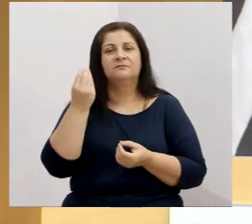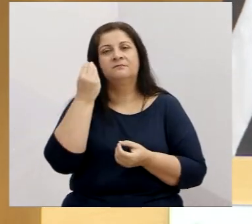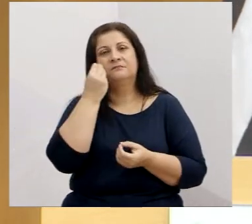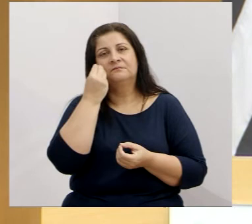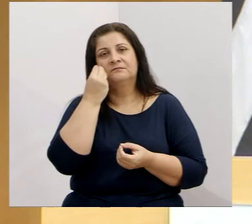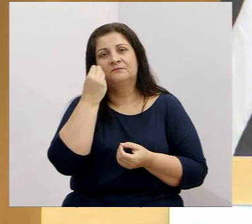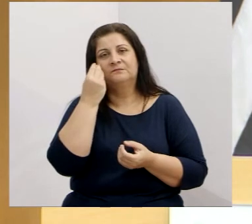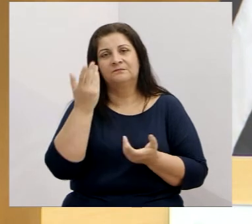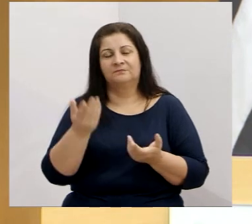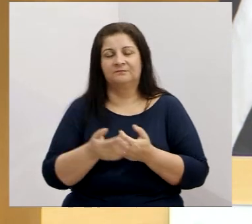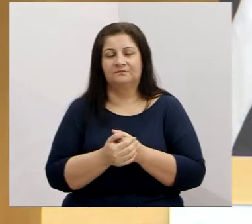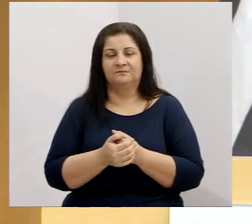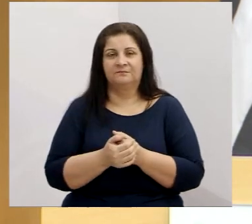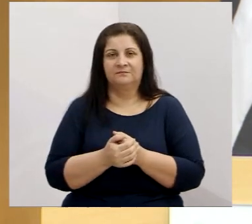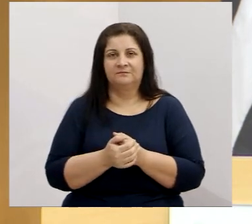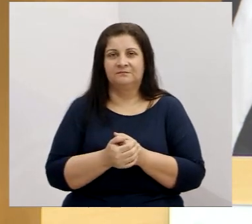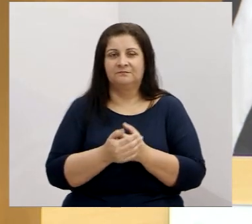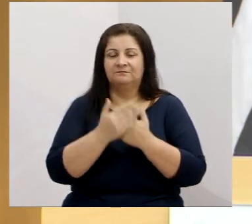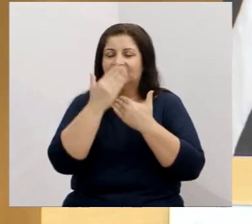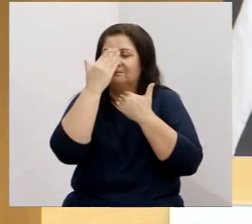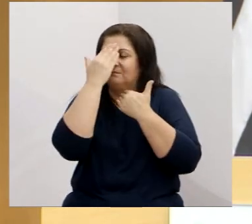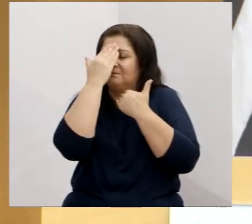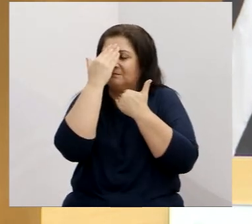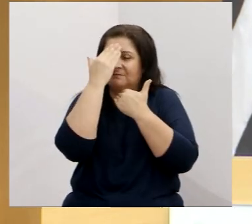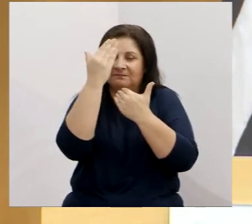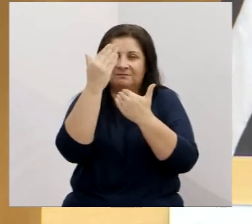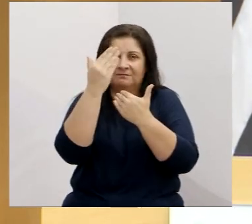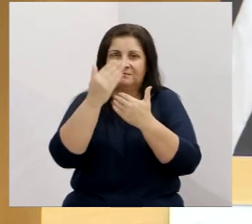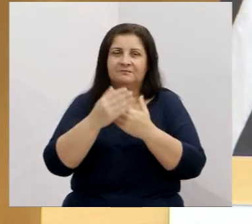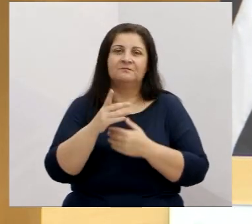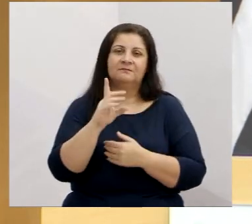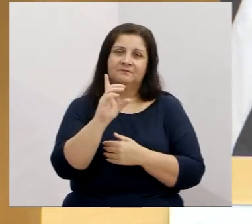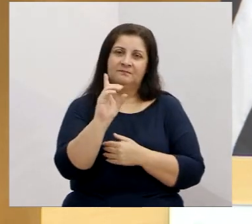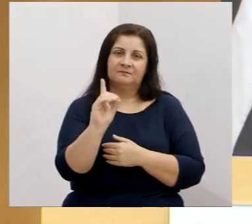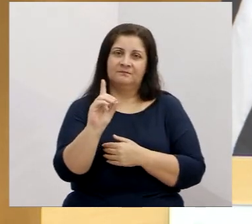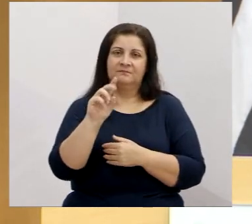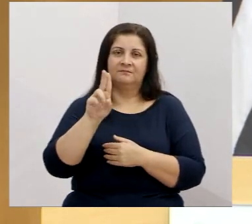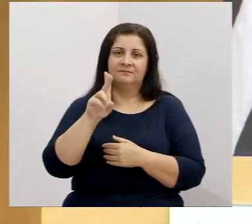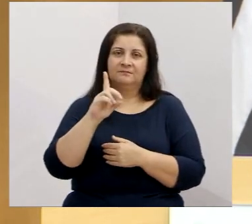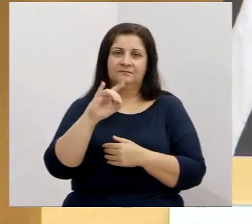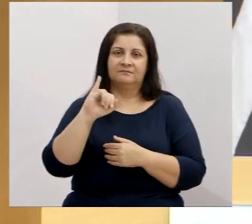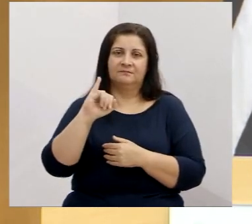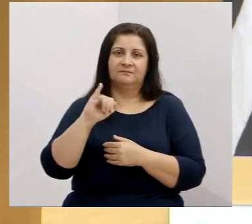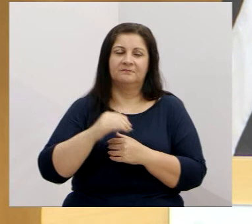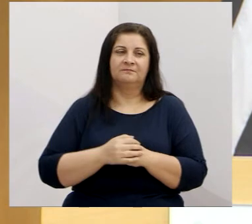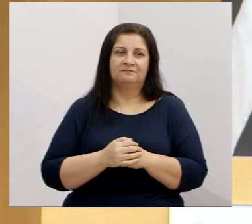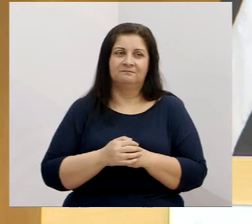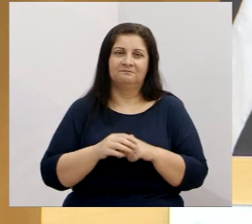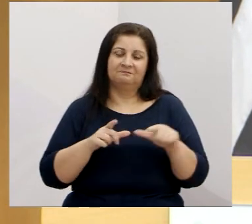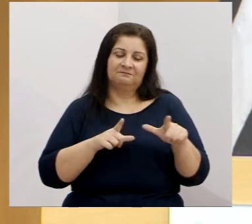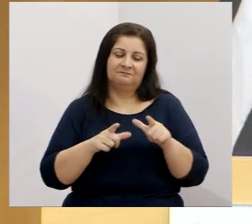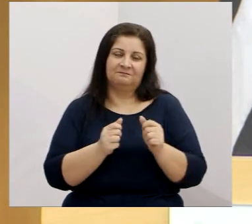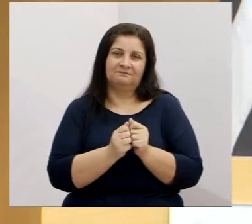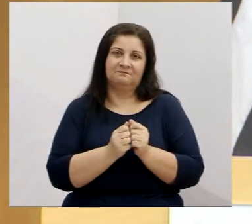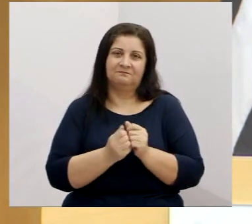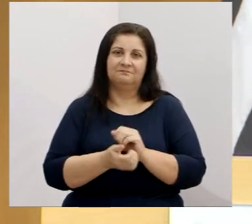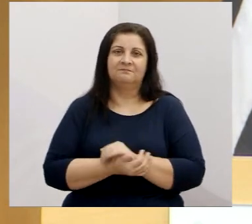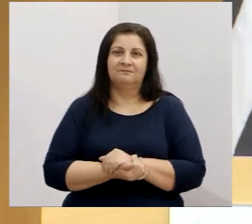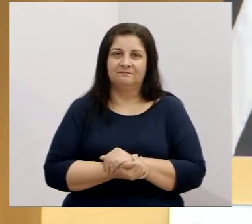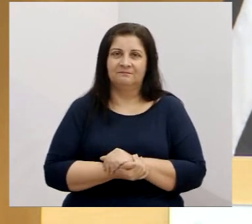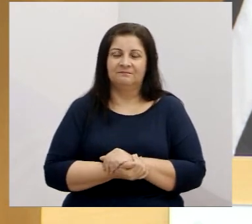beijo um agradecimento muito grande avô cedo de vereador e meu companheiro de trabalho também